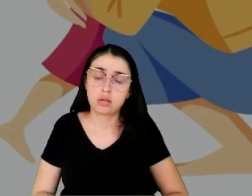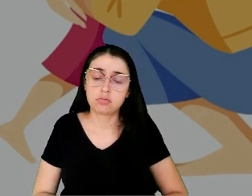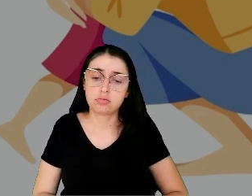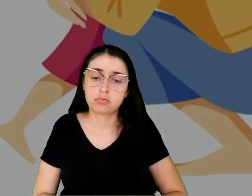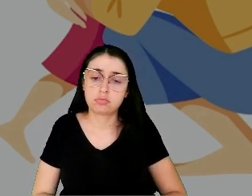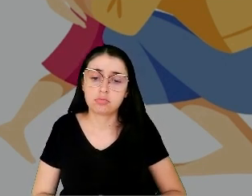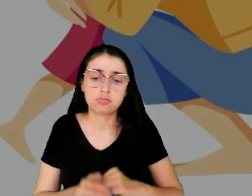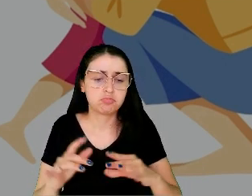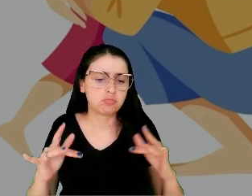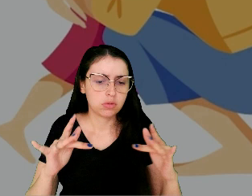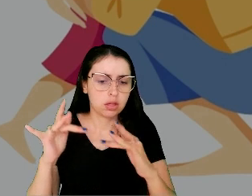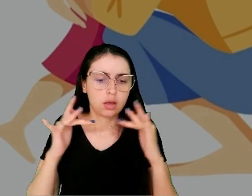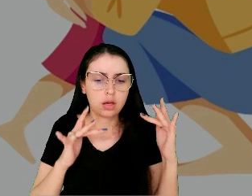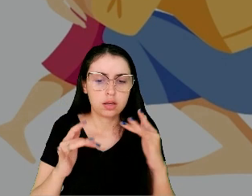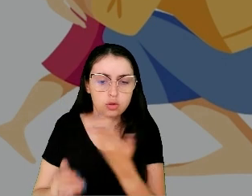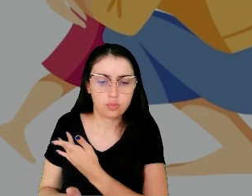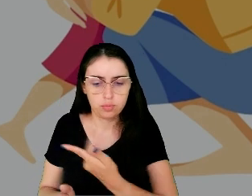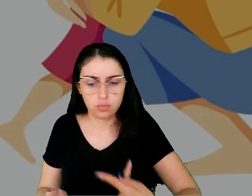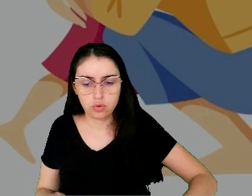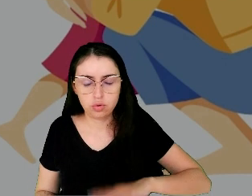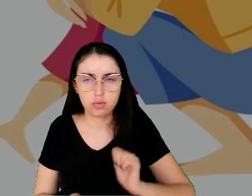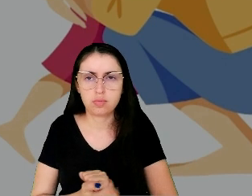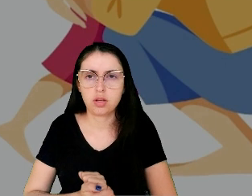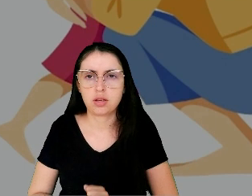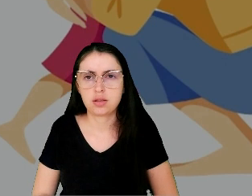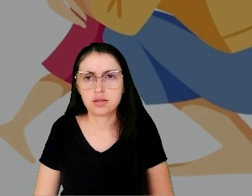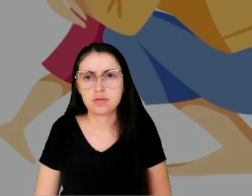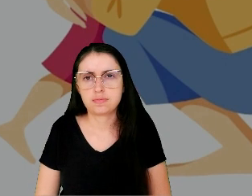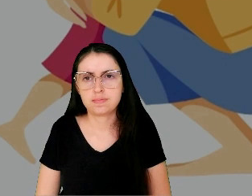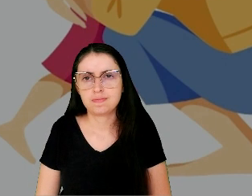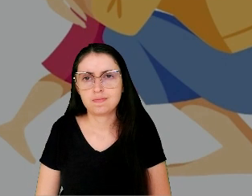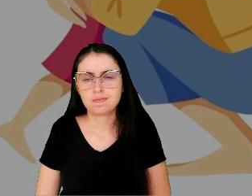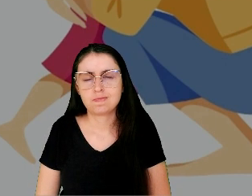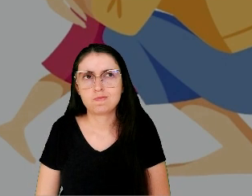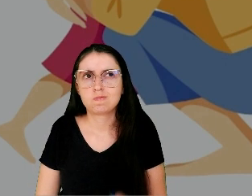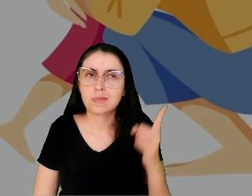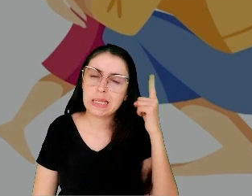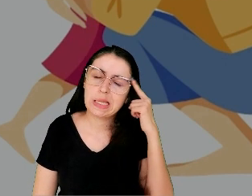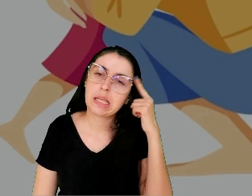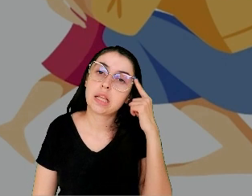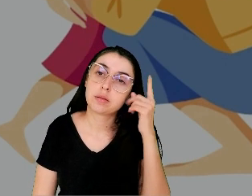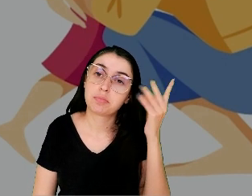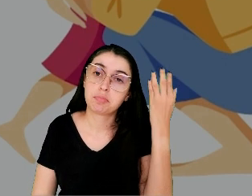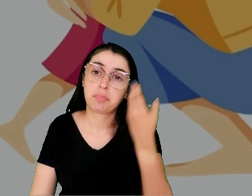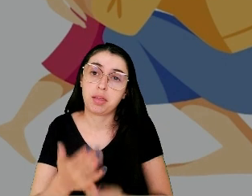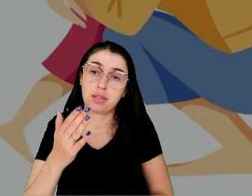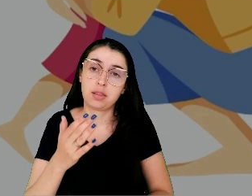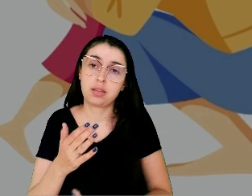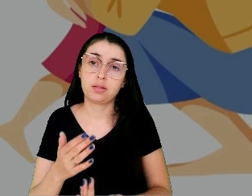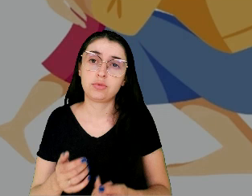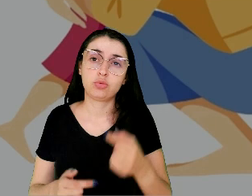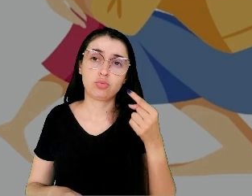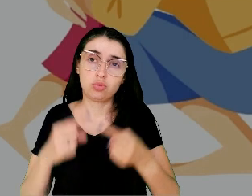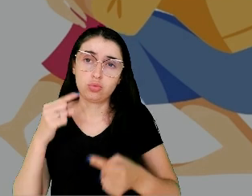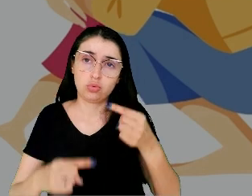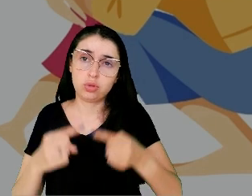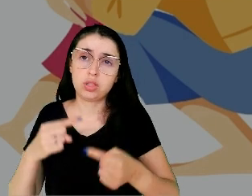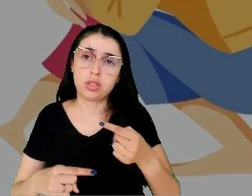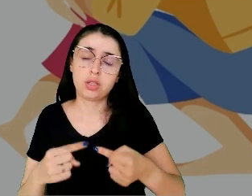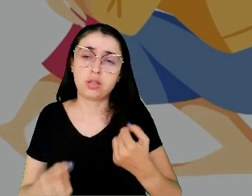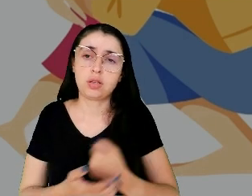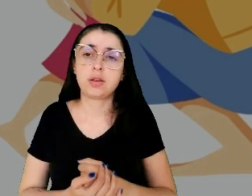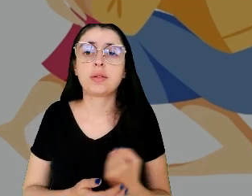audiências públicas. Valendo lembrar ainda que nós estamos perdendo a chance de discutir, por exemplo,